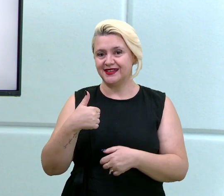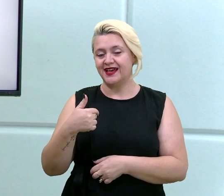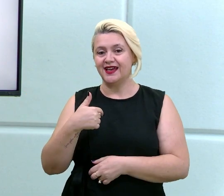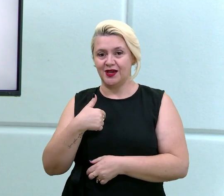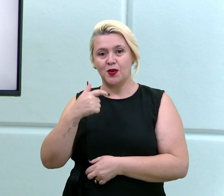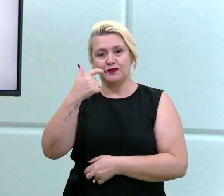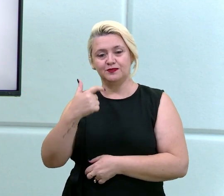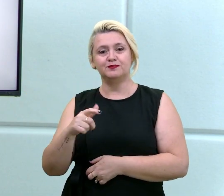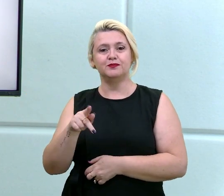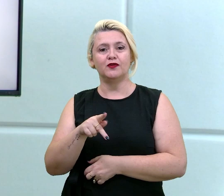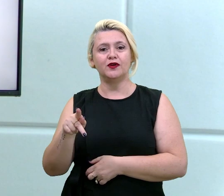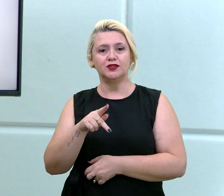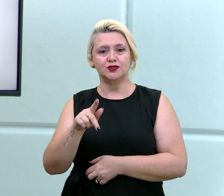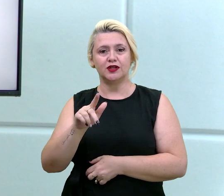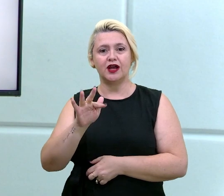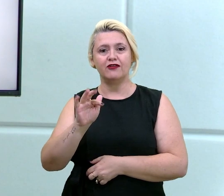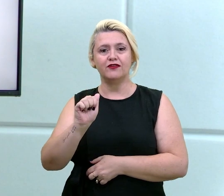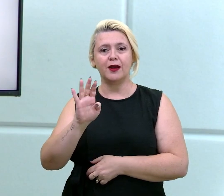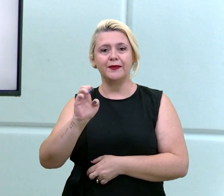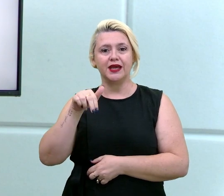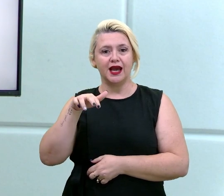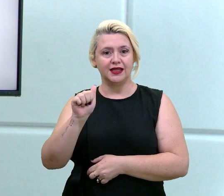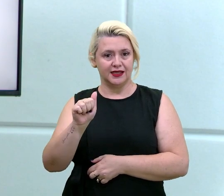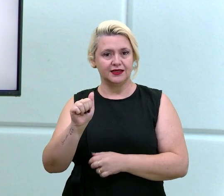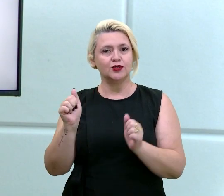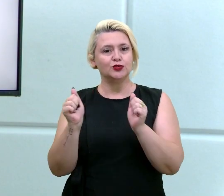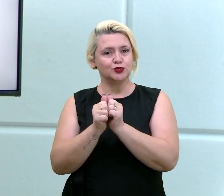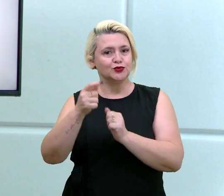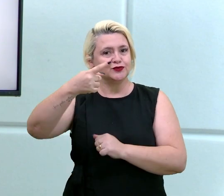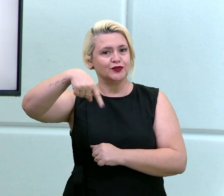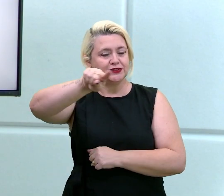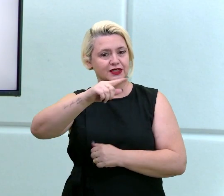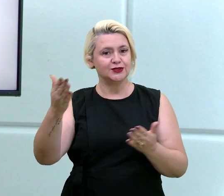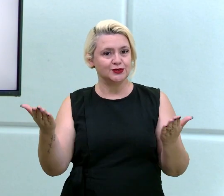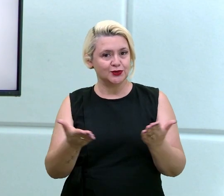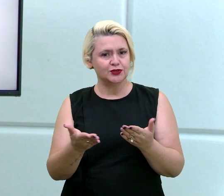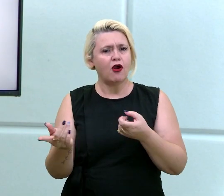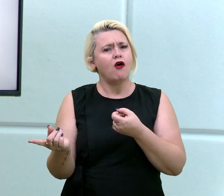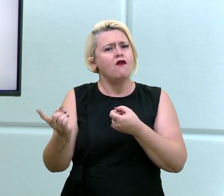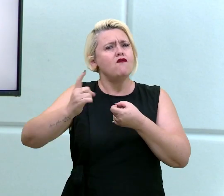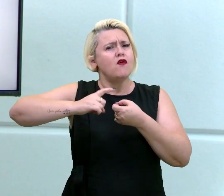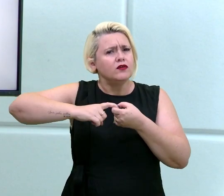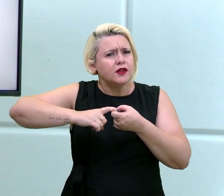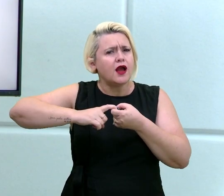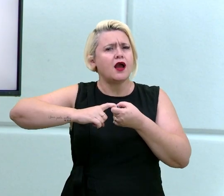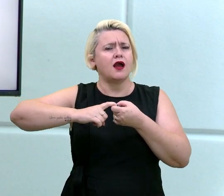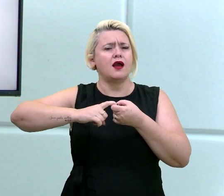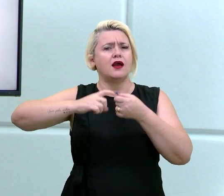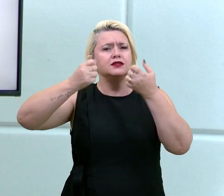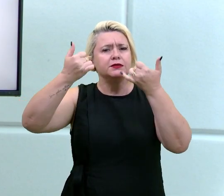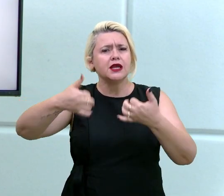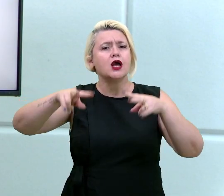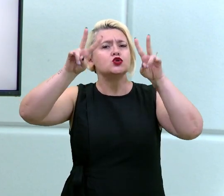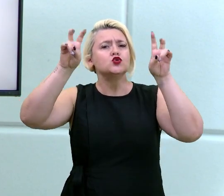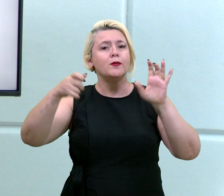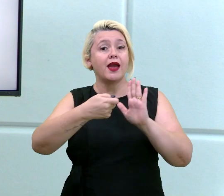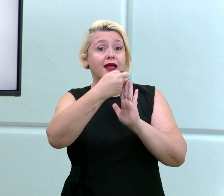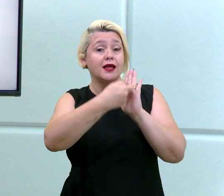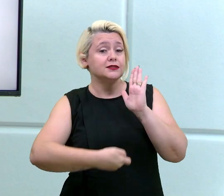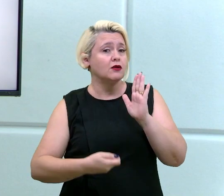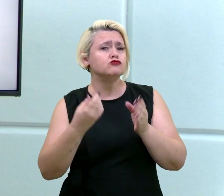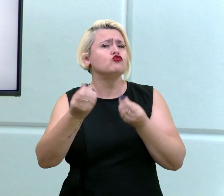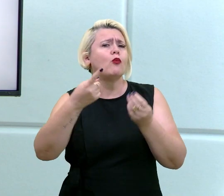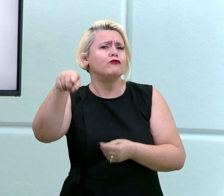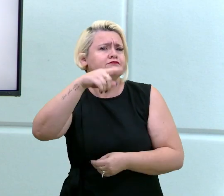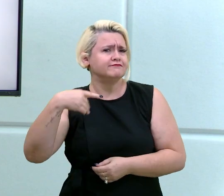professora Fabiana Sotini, estou com vocês hoje para voltarmos a falar de redação. E aí, como é que